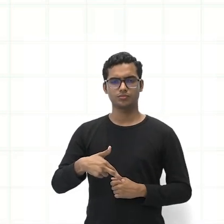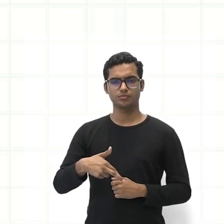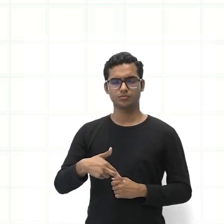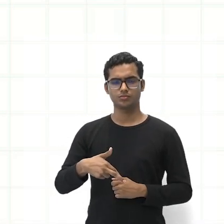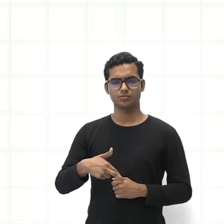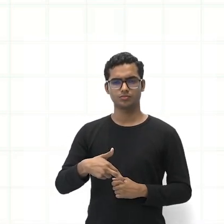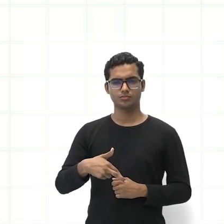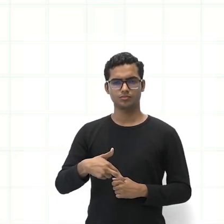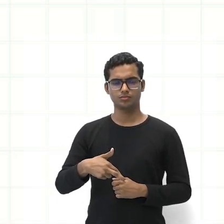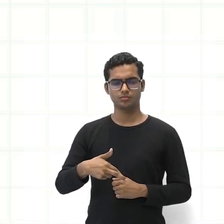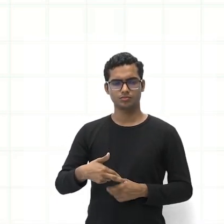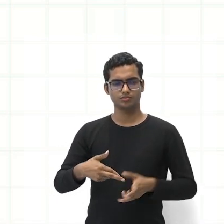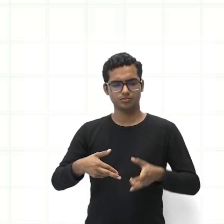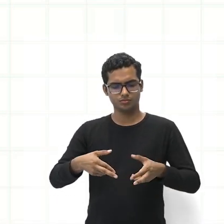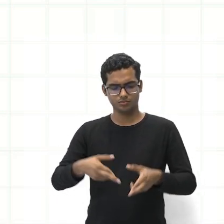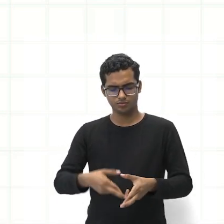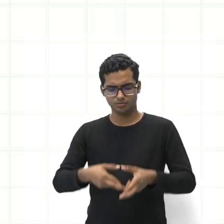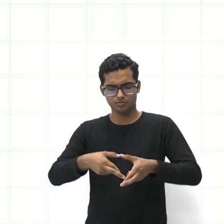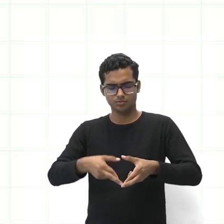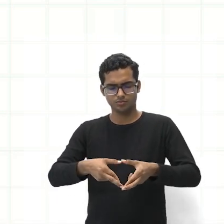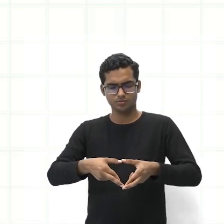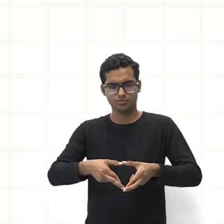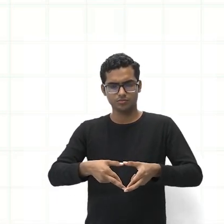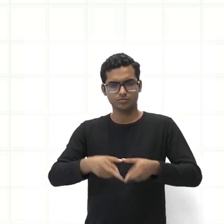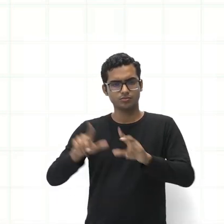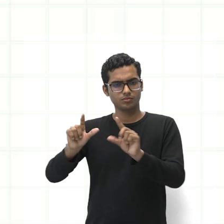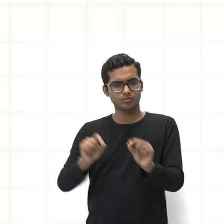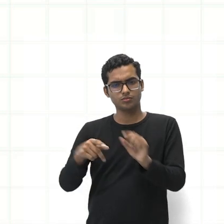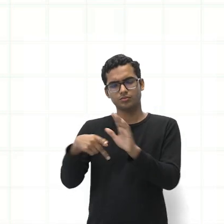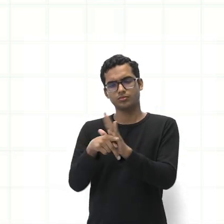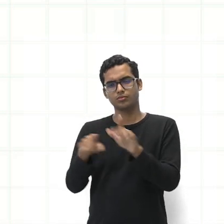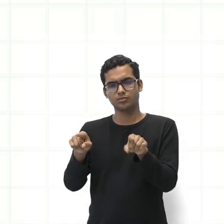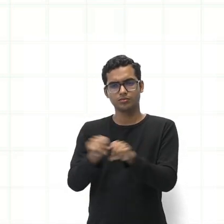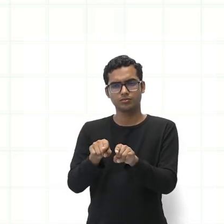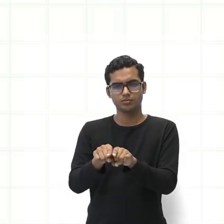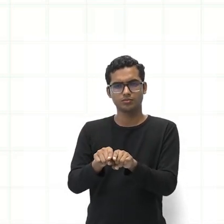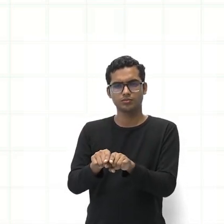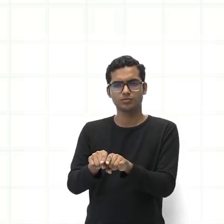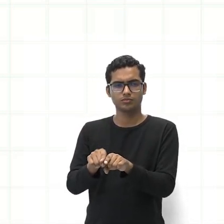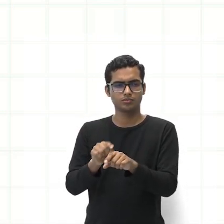ovalada, certo? Para também diminuir o atrito.